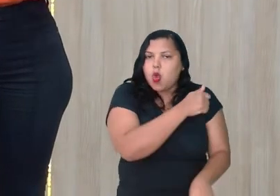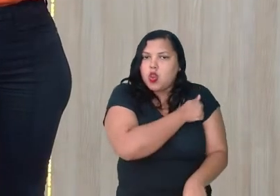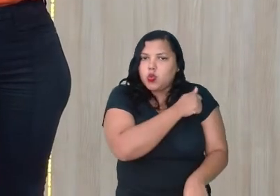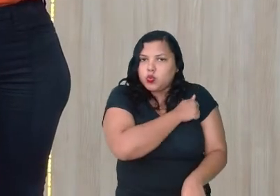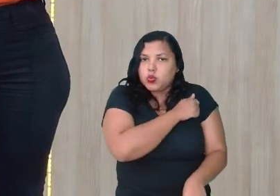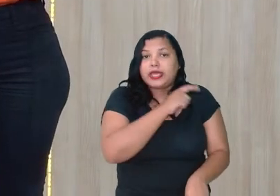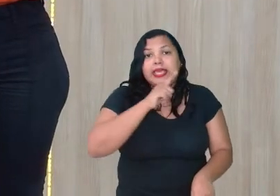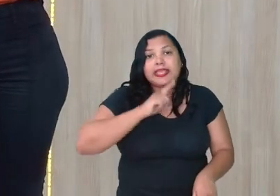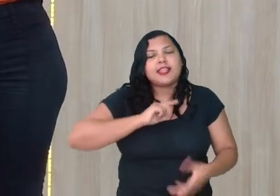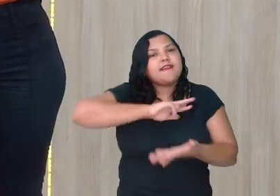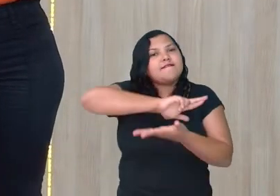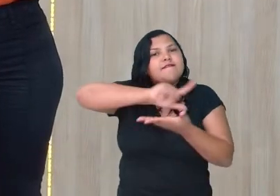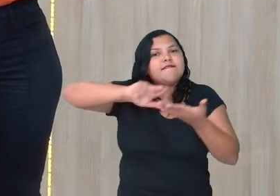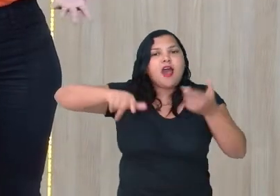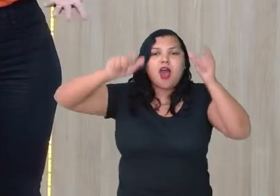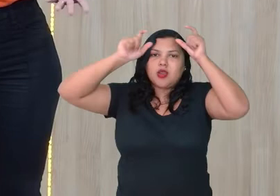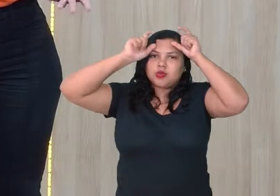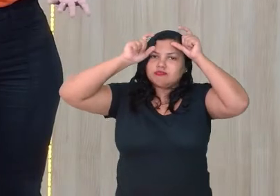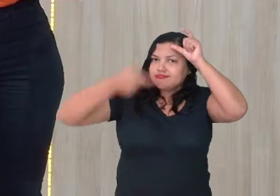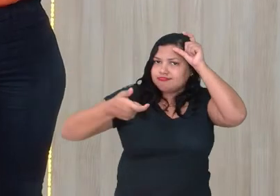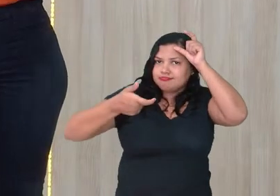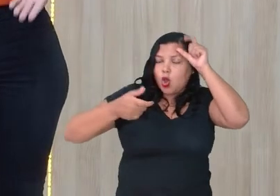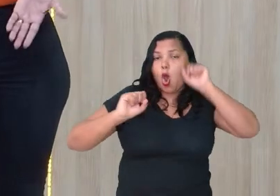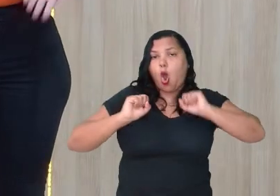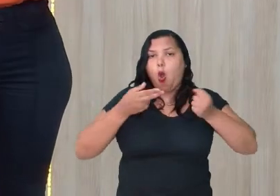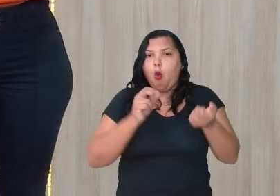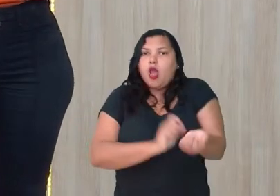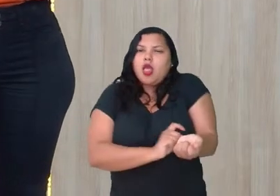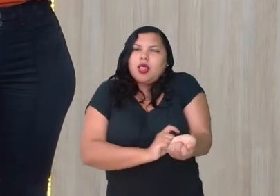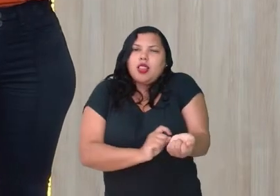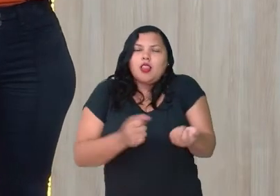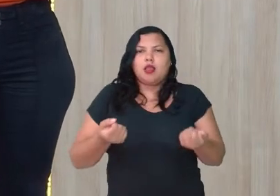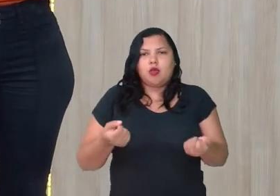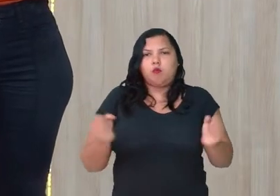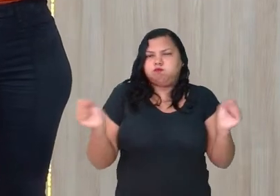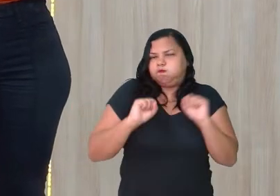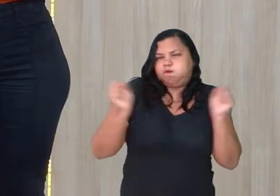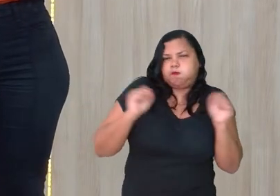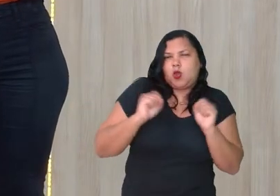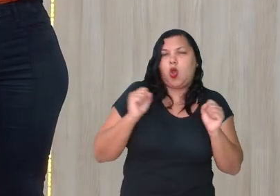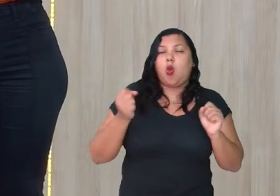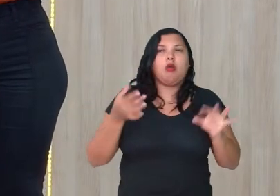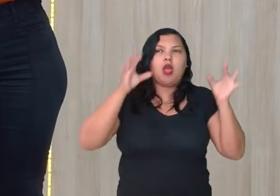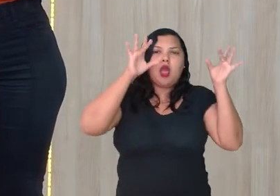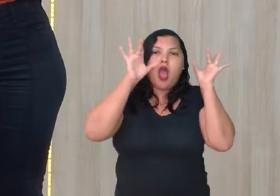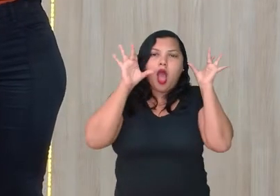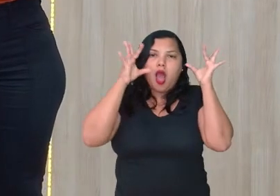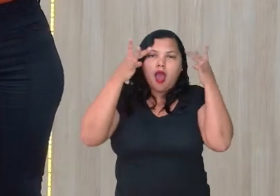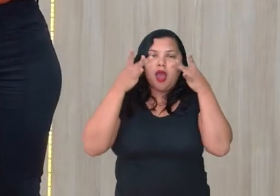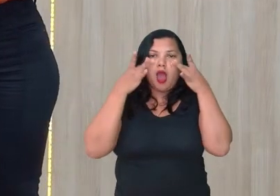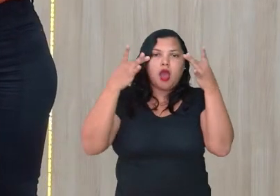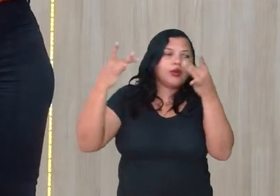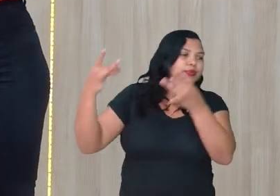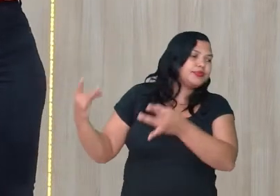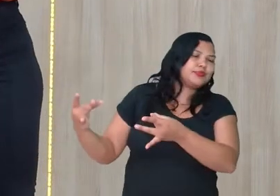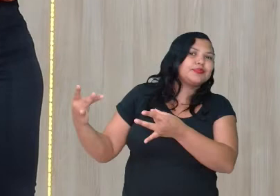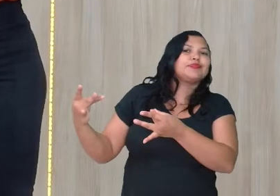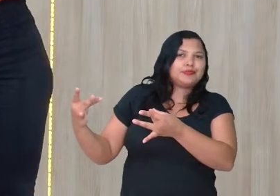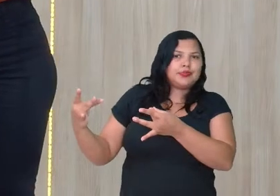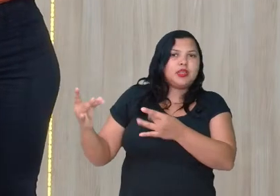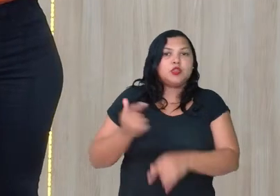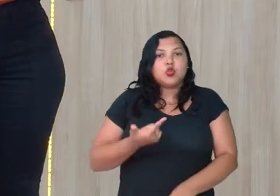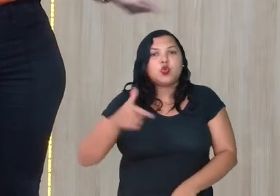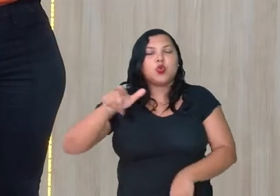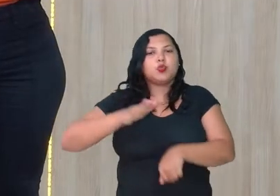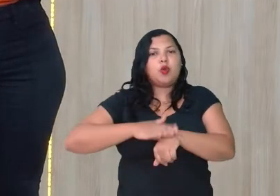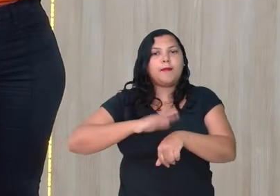evidencia, por exemplo, uma agitação exacerbada ou um predominantemente desatento. Então, no nosso próximo encontro, vamos falar